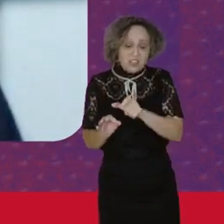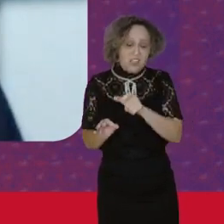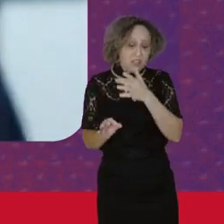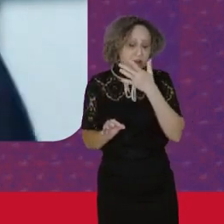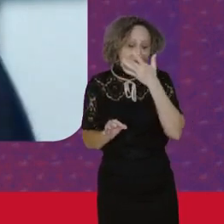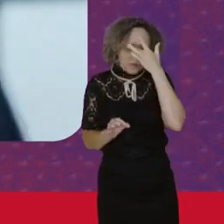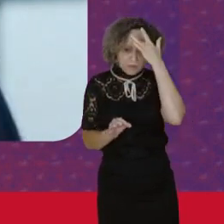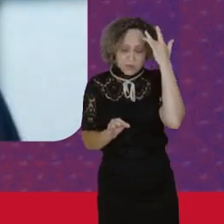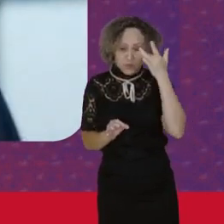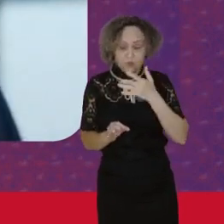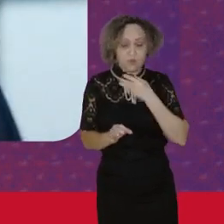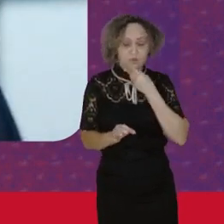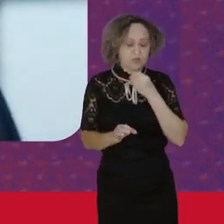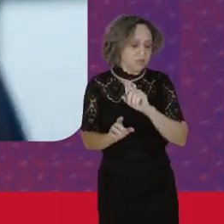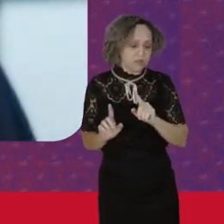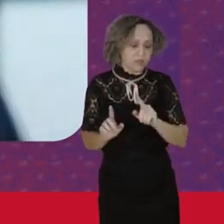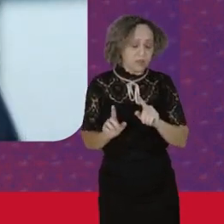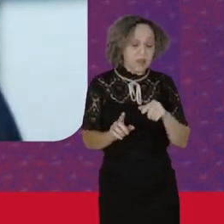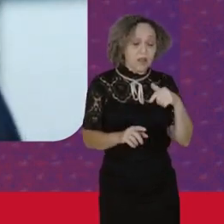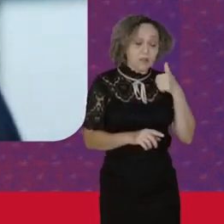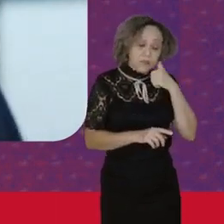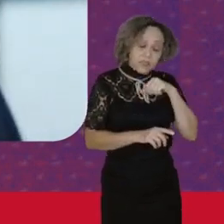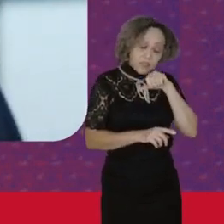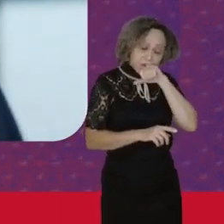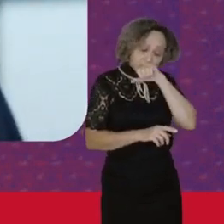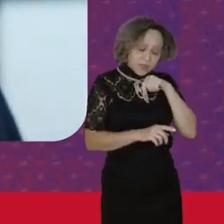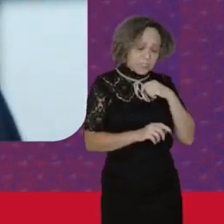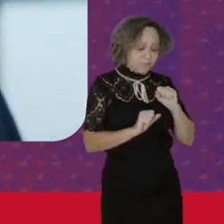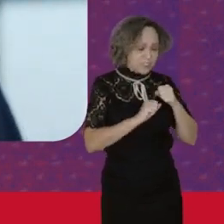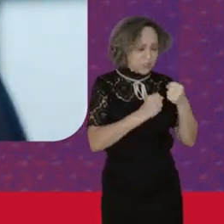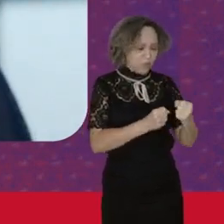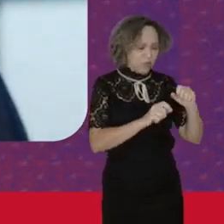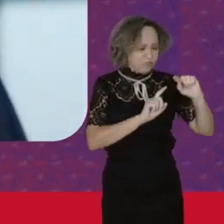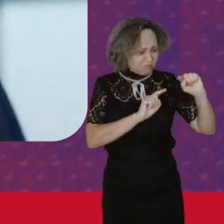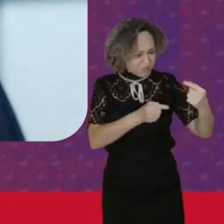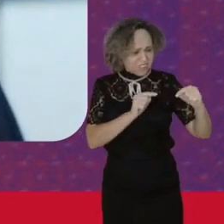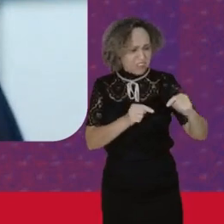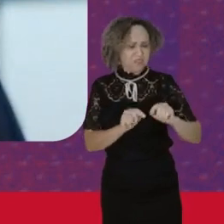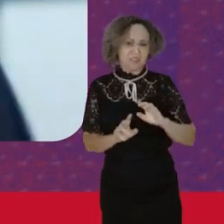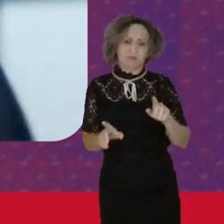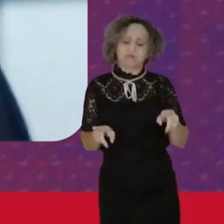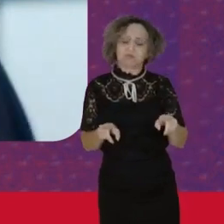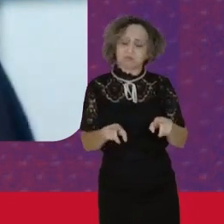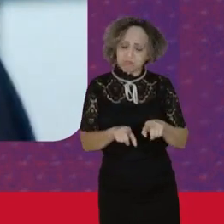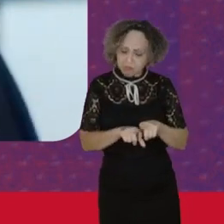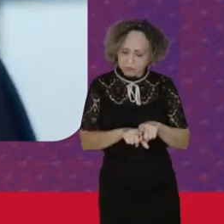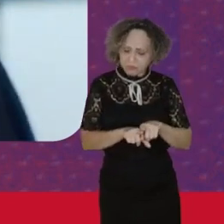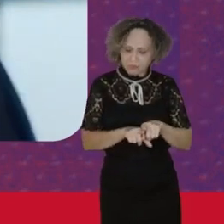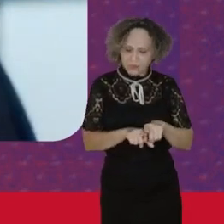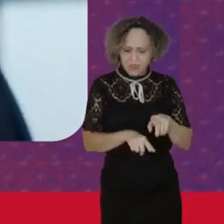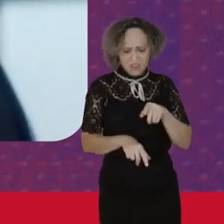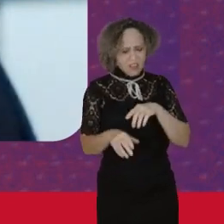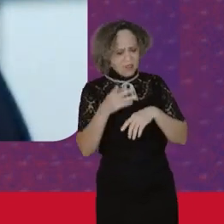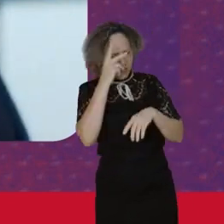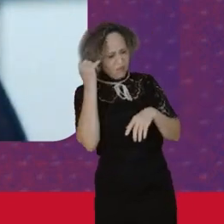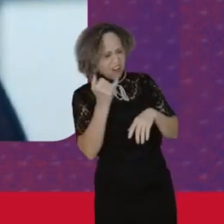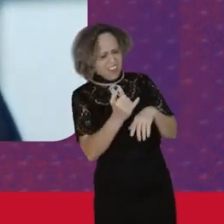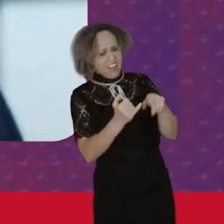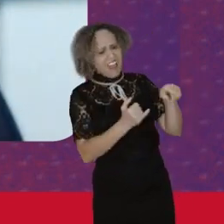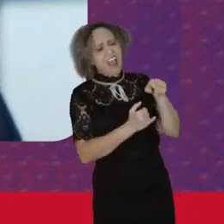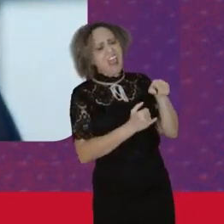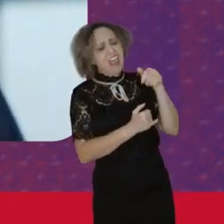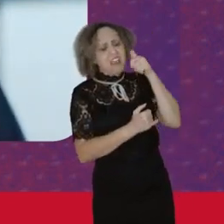isso minha mãe enfrentou outros desafios também. Por exemplo, ela não tem marido. Será que